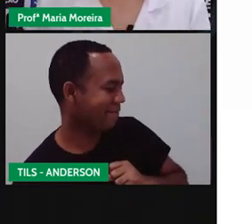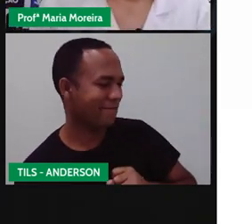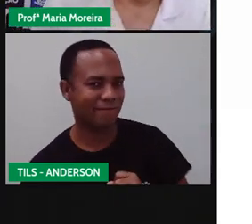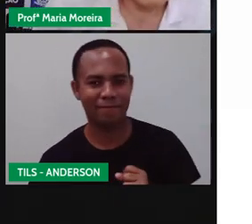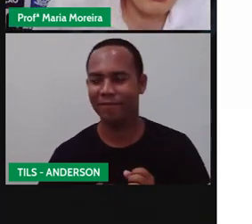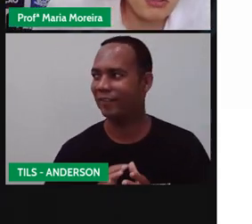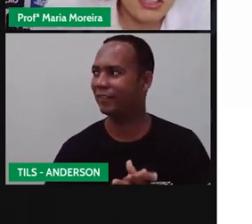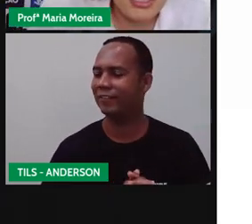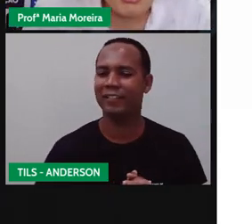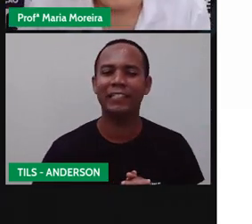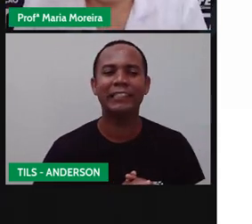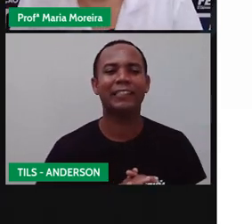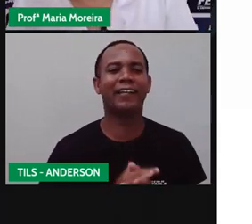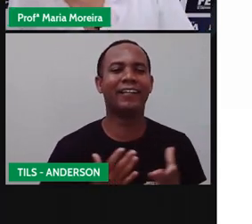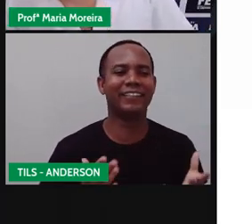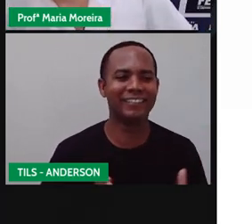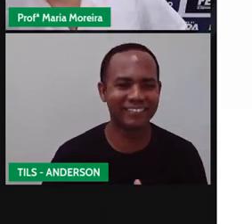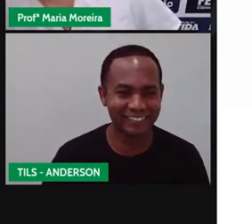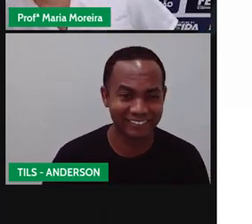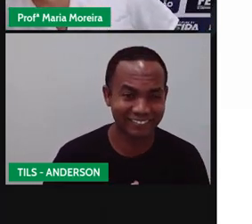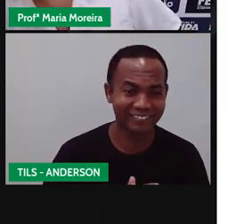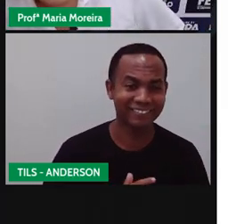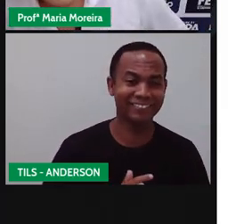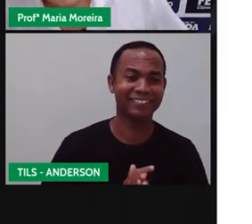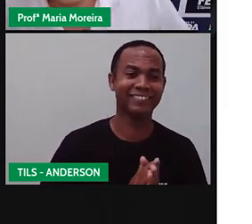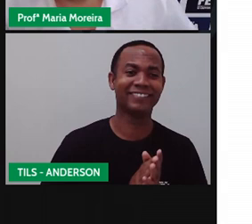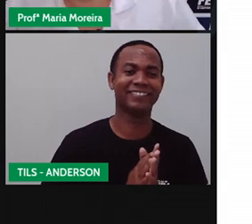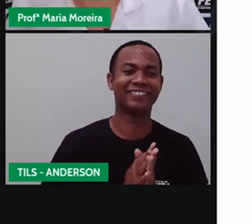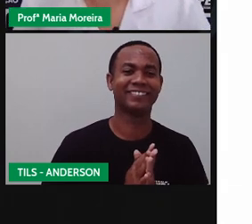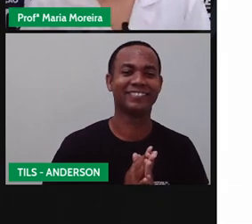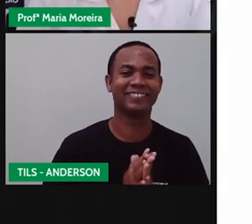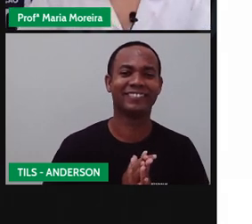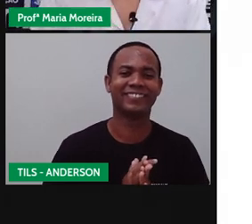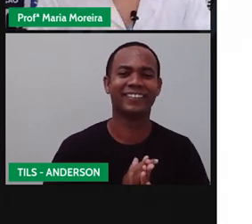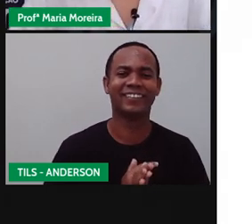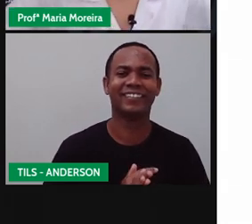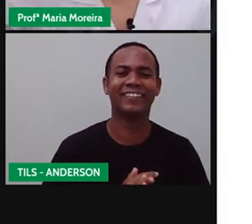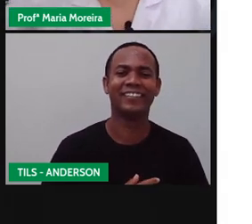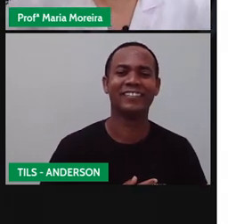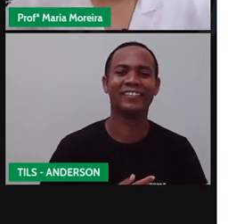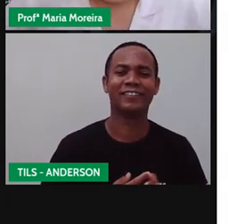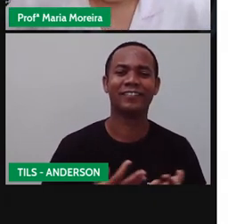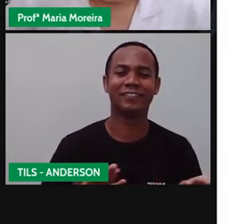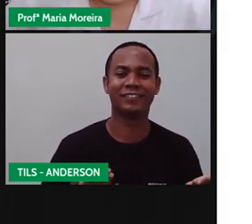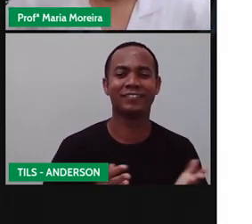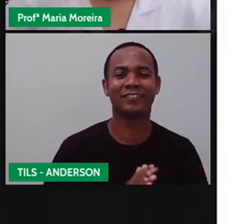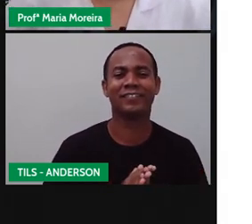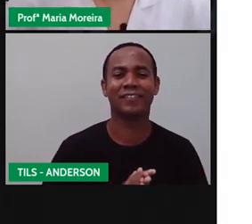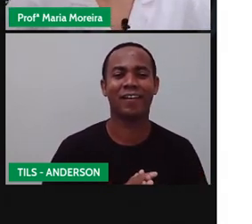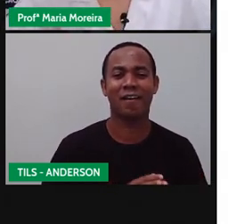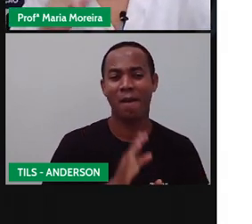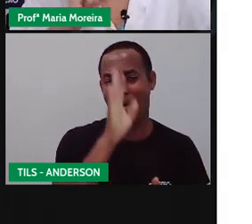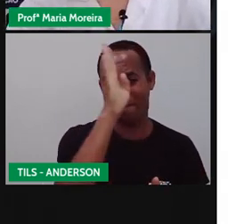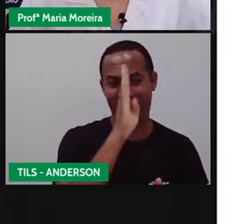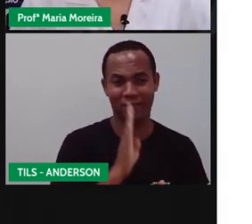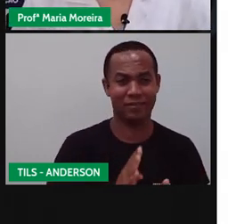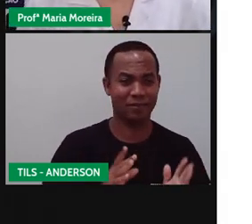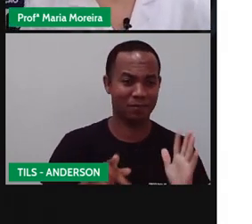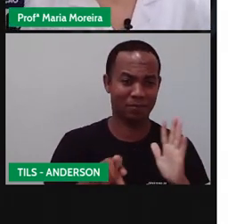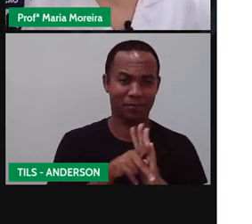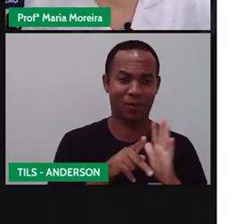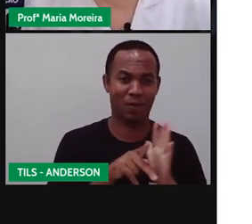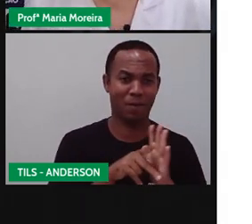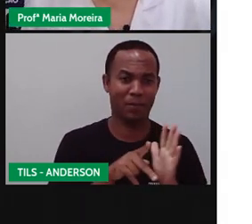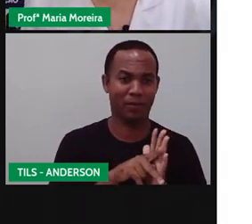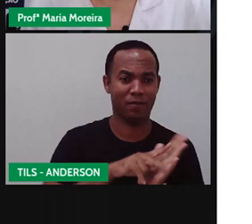Aí a secretária assiste um vídeo da gente fazendo isso, vai perguntar o que a gente estava fazendo na aula, né? Bom, desenvolvida no Brasil, principalmente